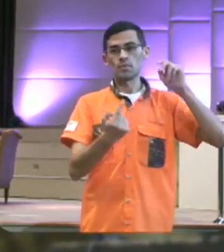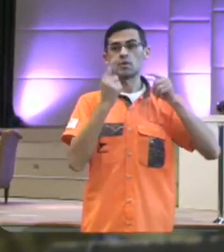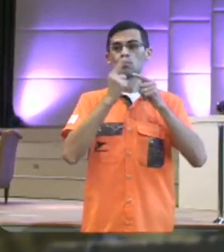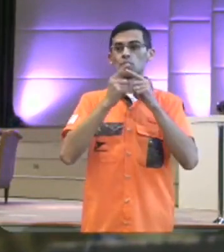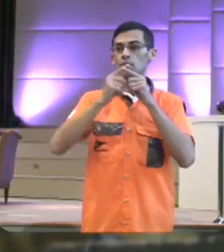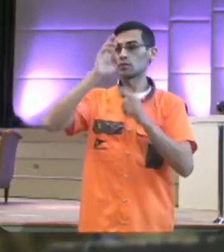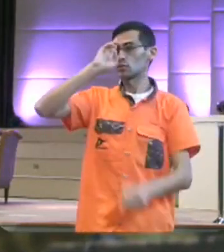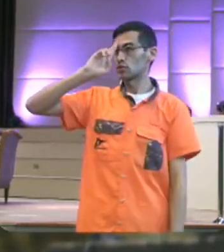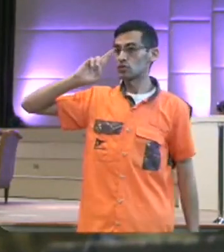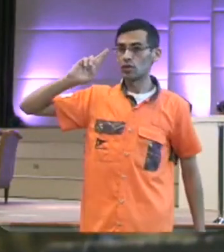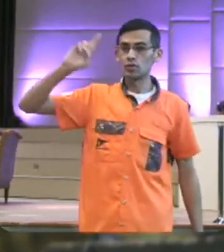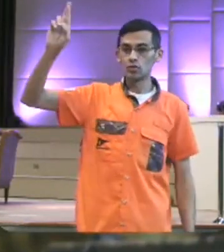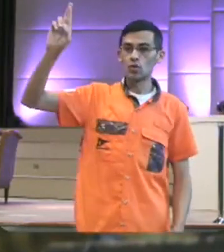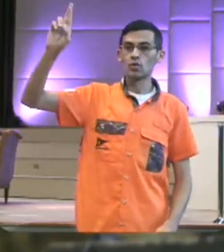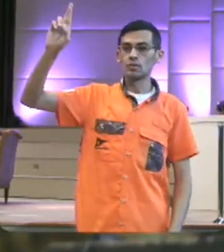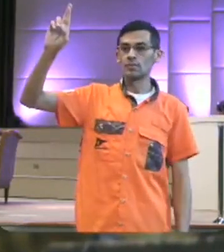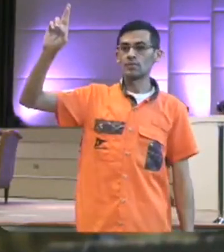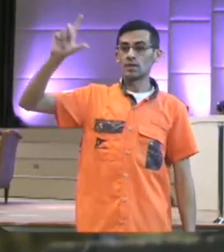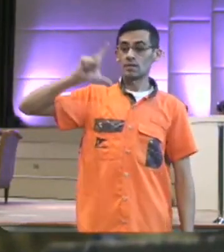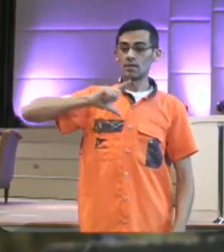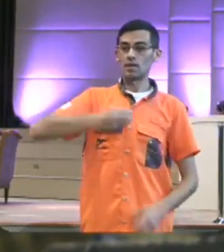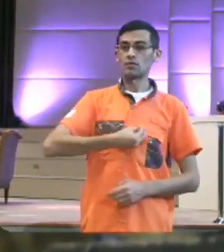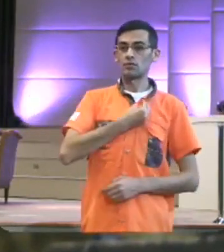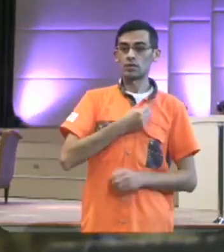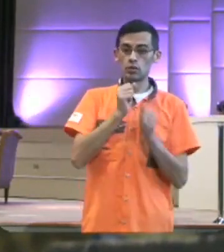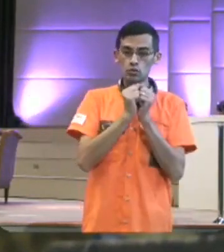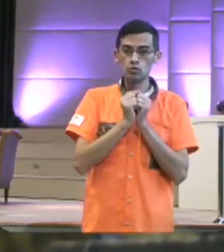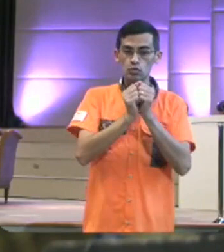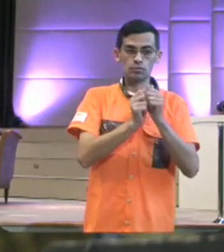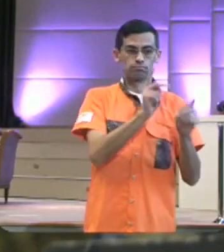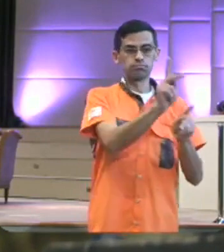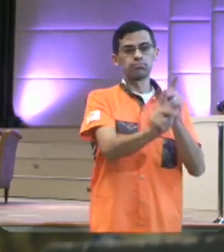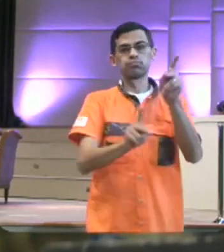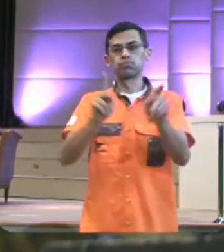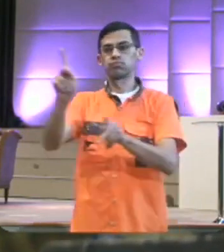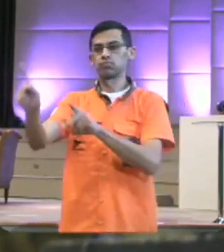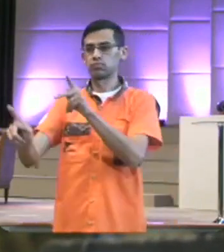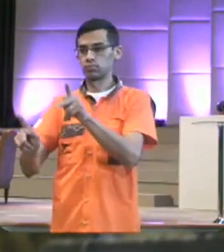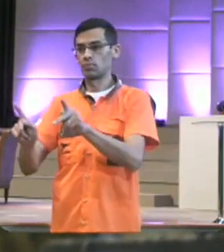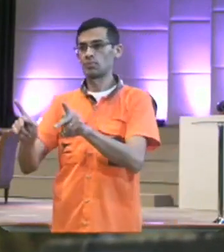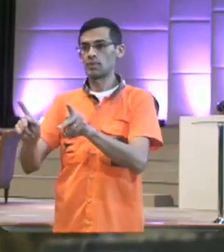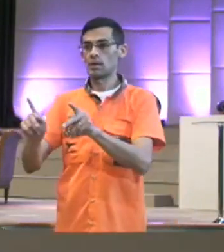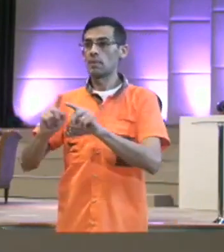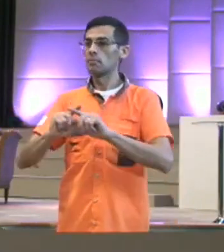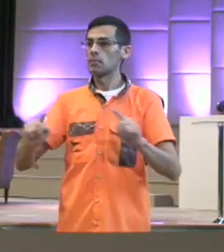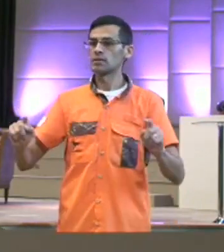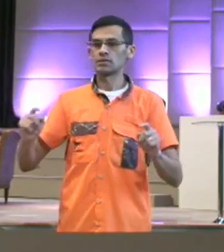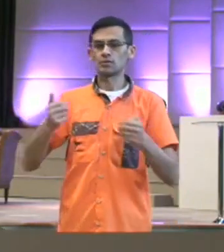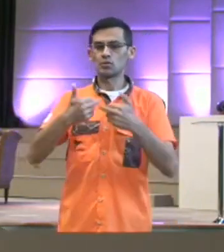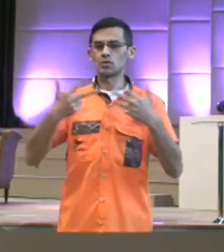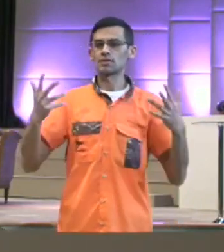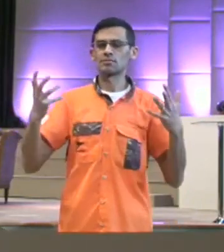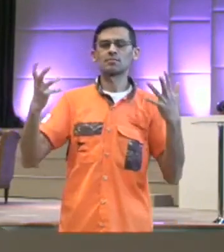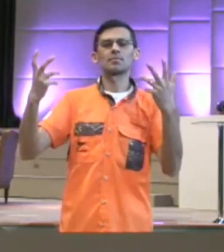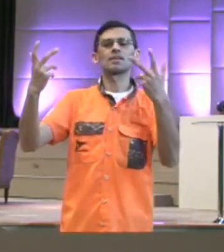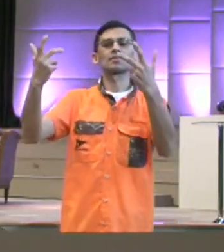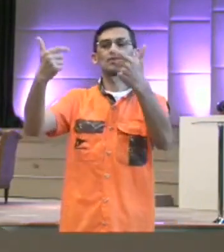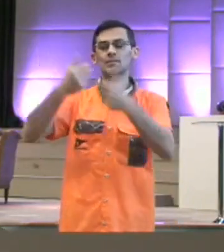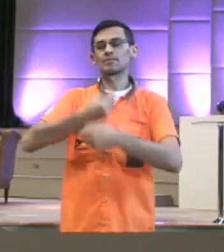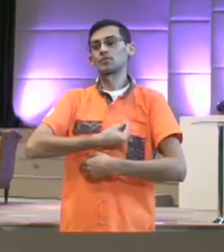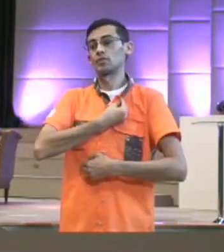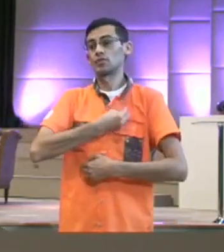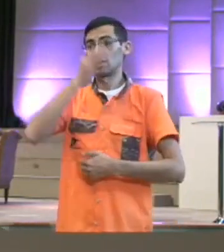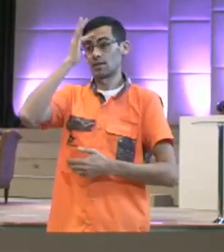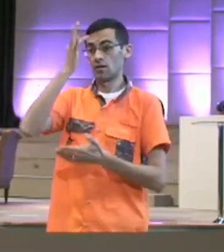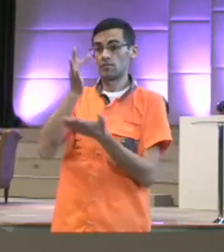porque o Senhor habita no meio do seu povo. E uma das coisas maravilhosas da gente viver